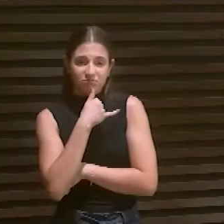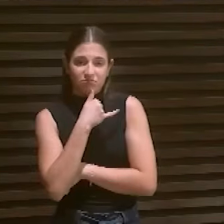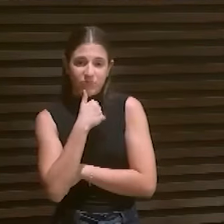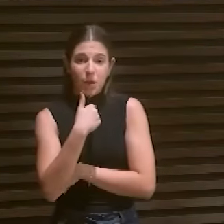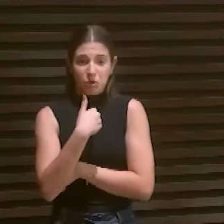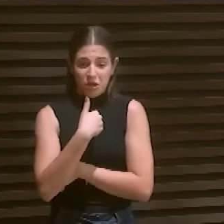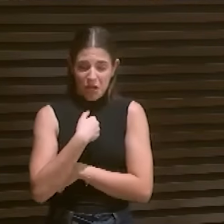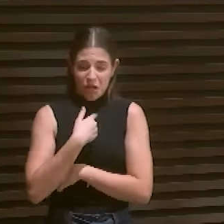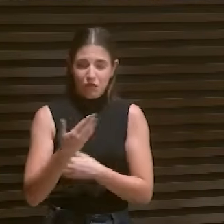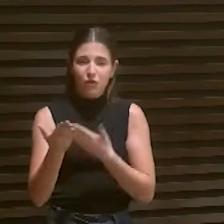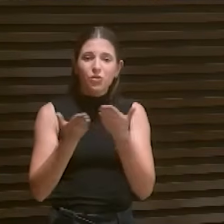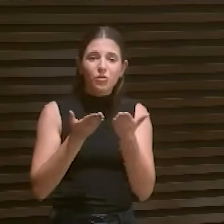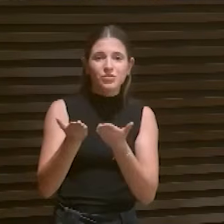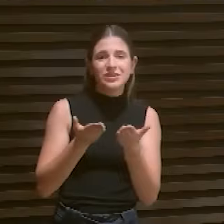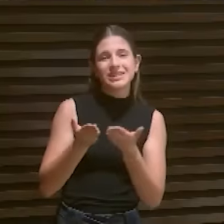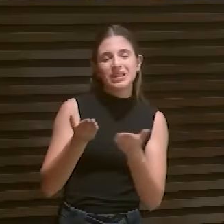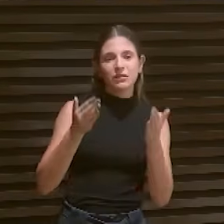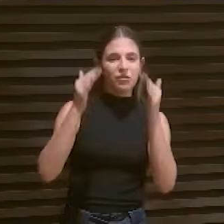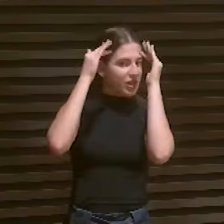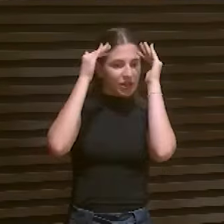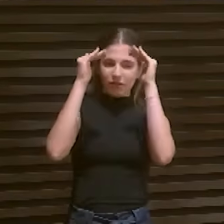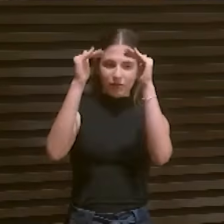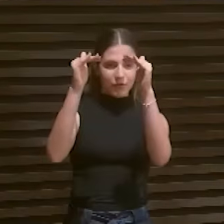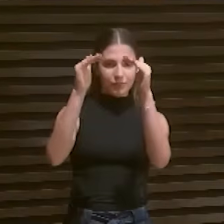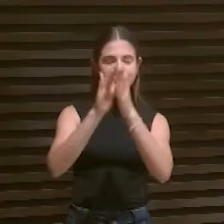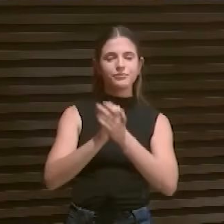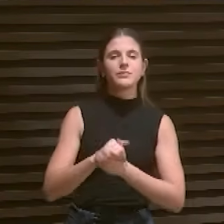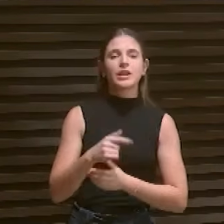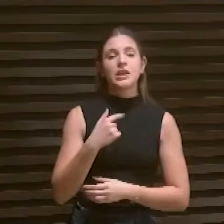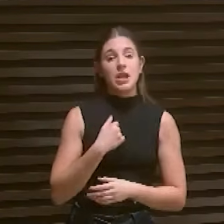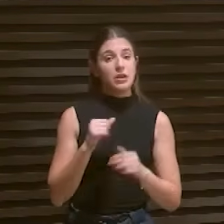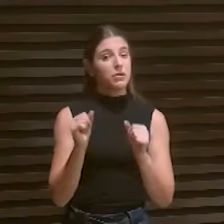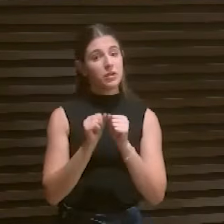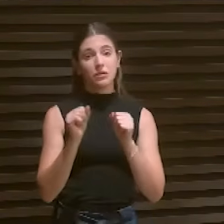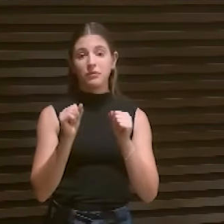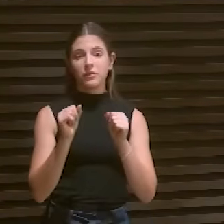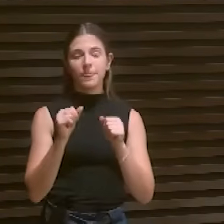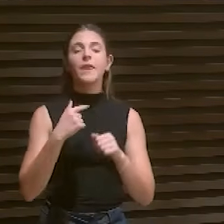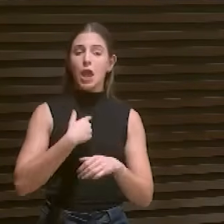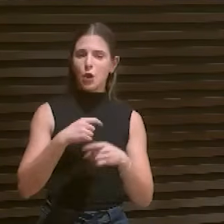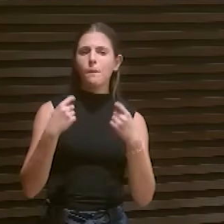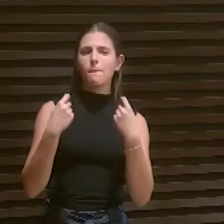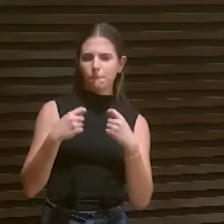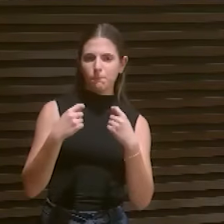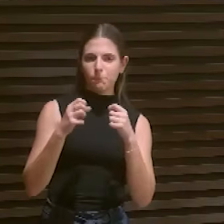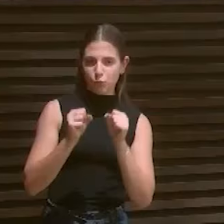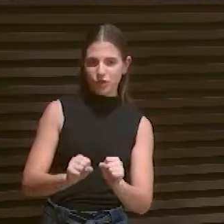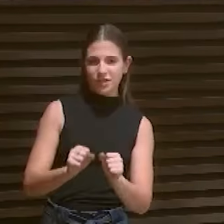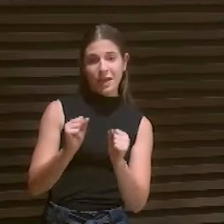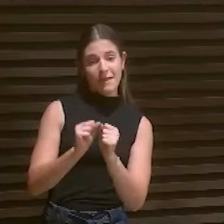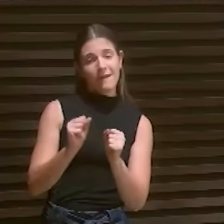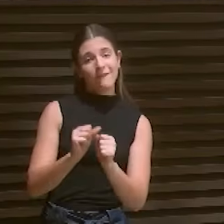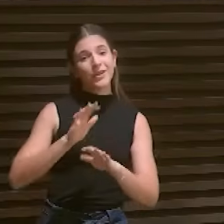um servo infiel, porque eu não fiz, poderia ter feito mais,